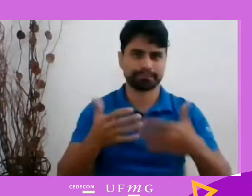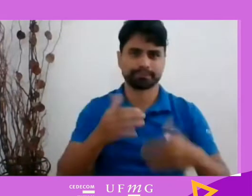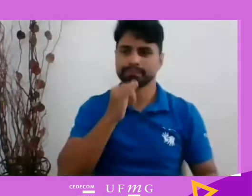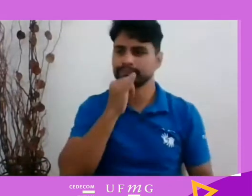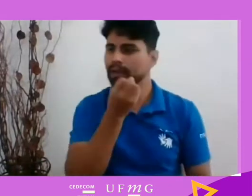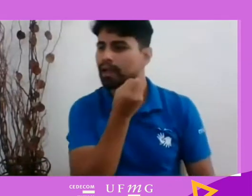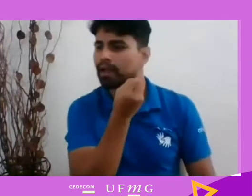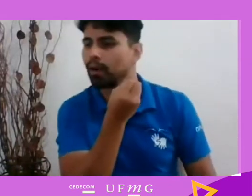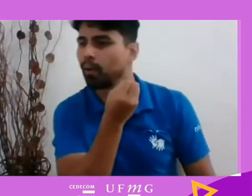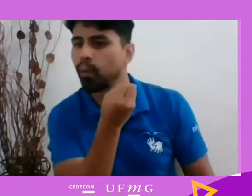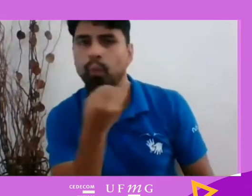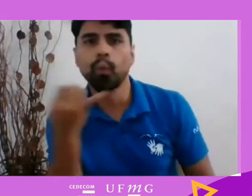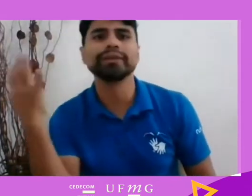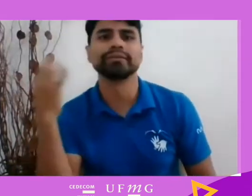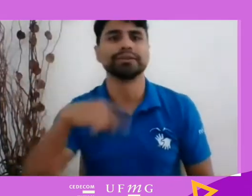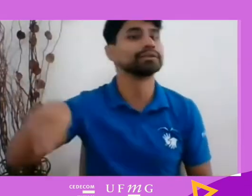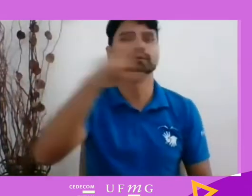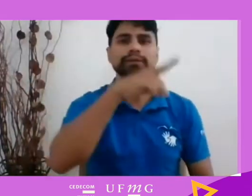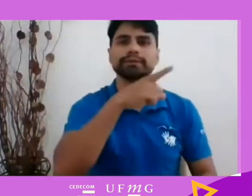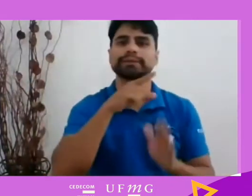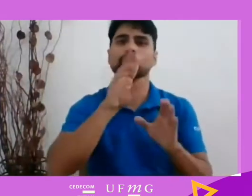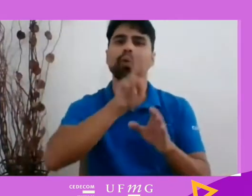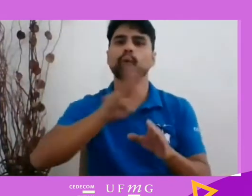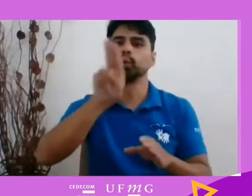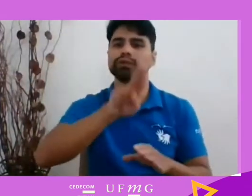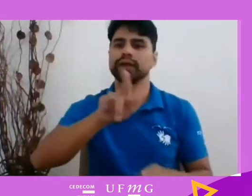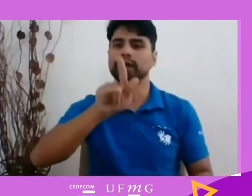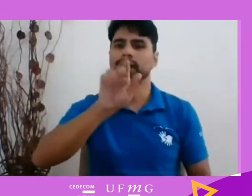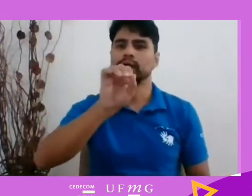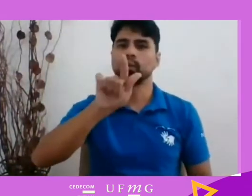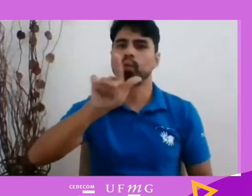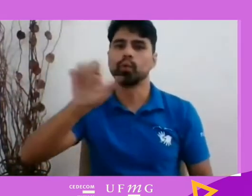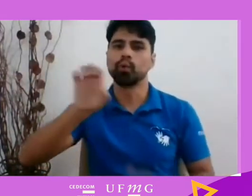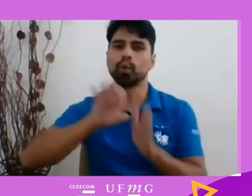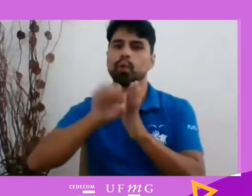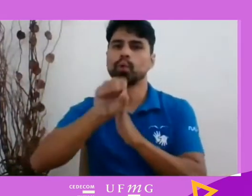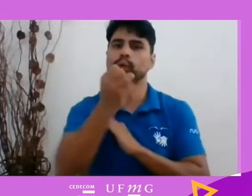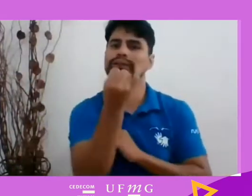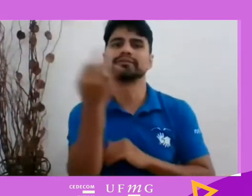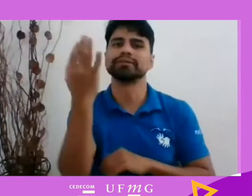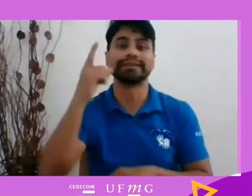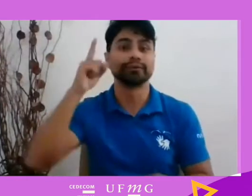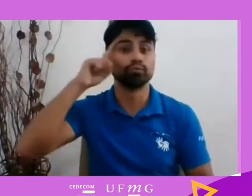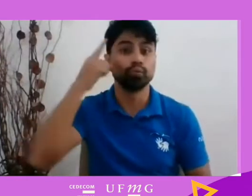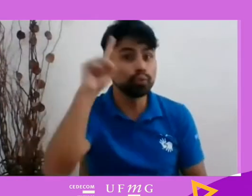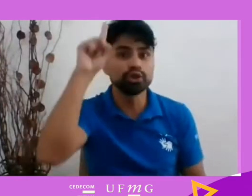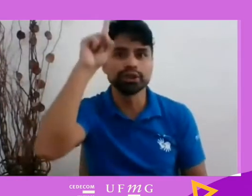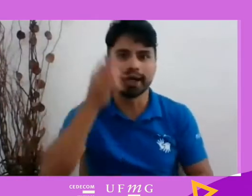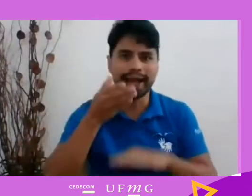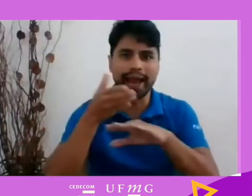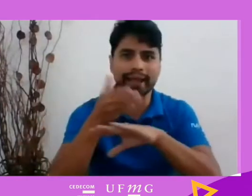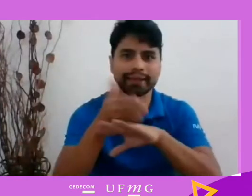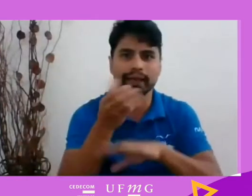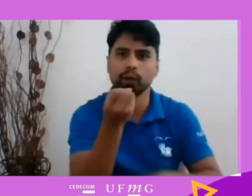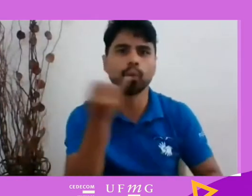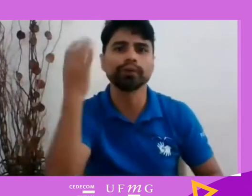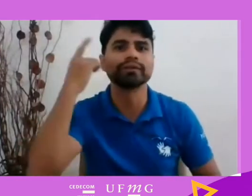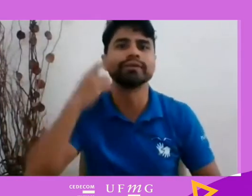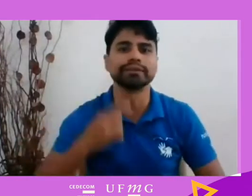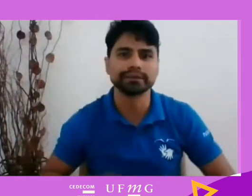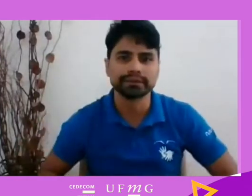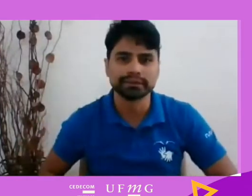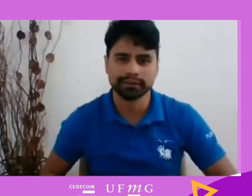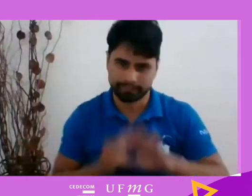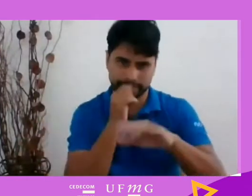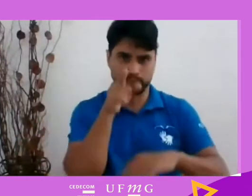Existe uma mediação mais centralizada, que é do Google. E quando você escreve uma coisa no Google e o Google te diz, você quis dizer aquilo, você sempre parte